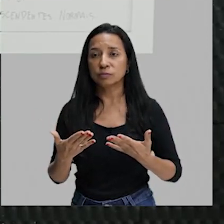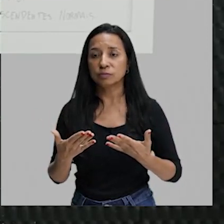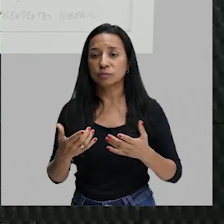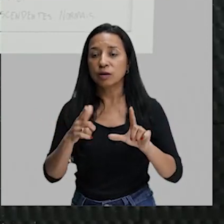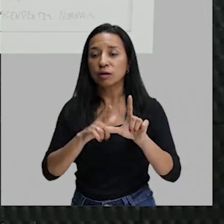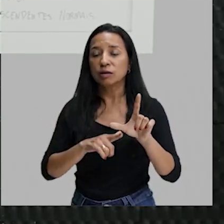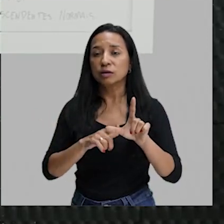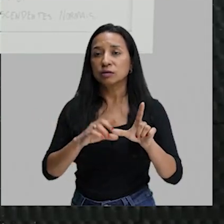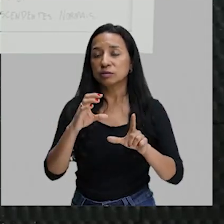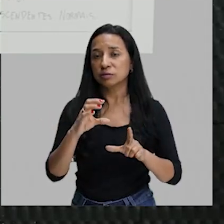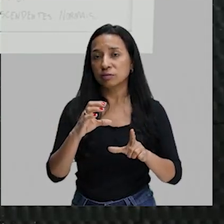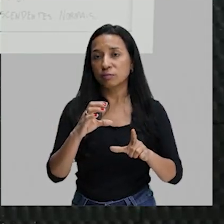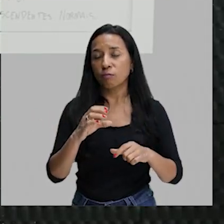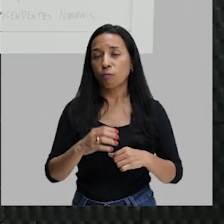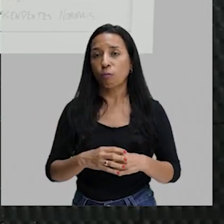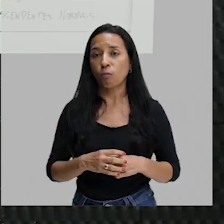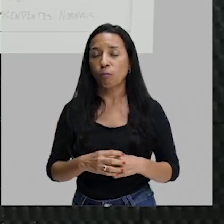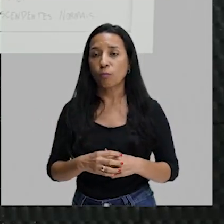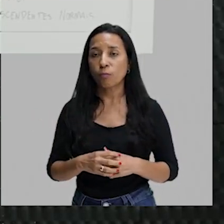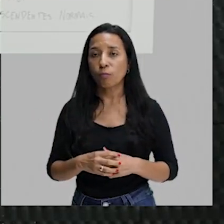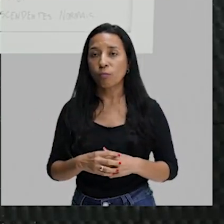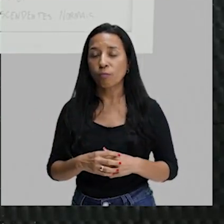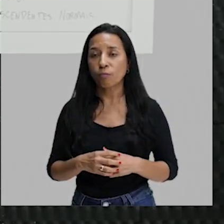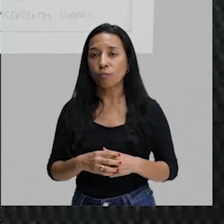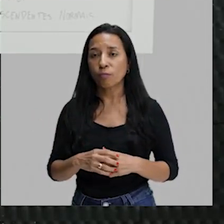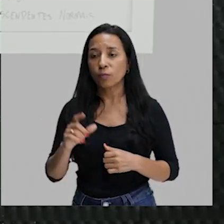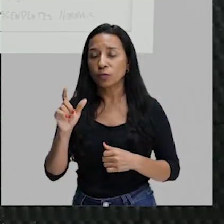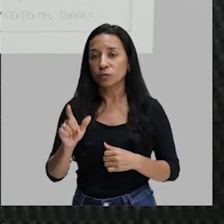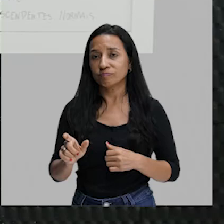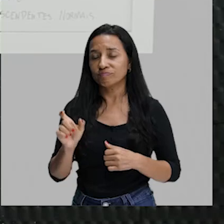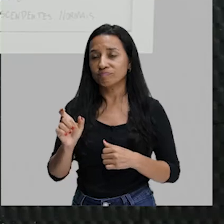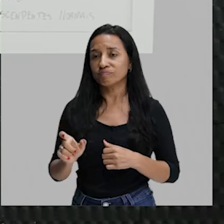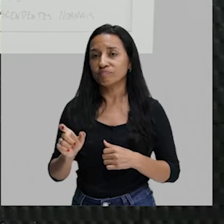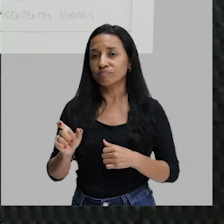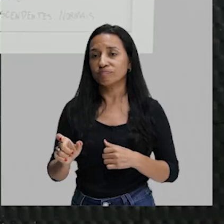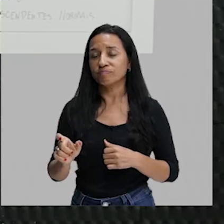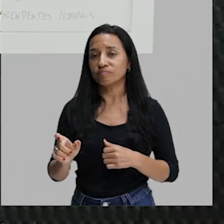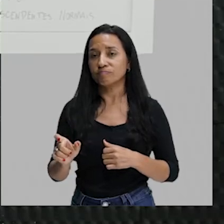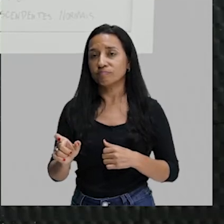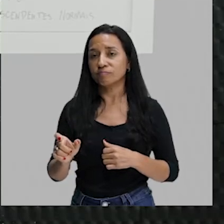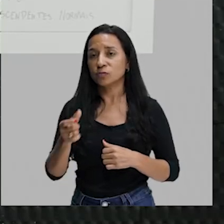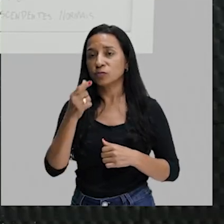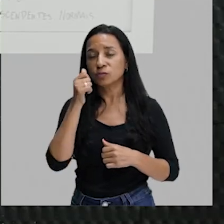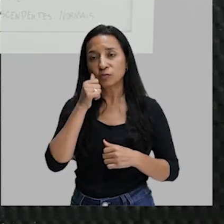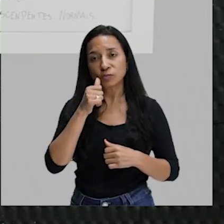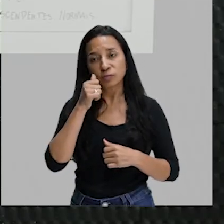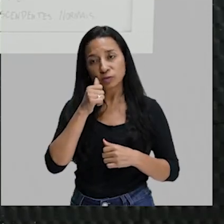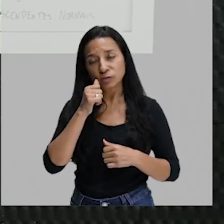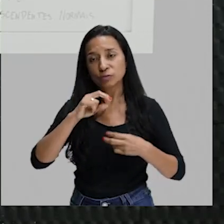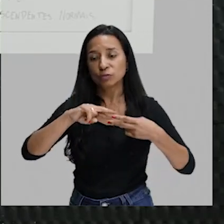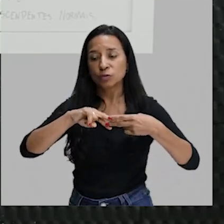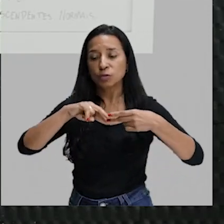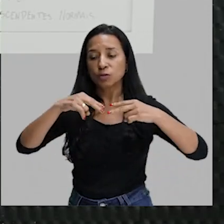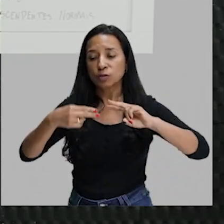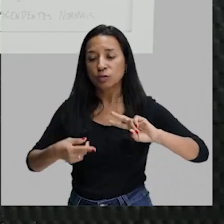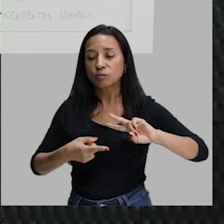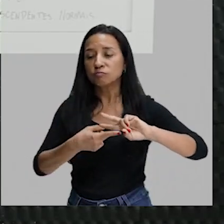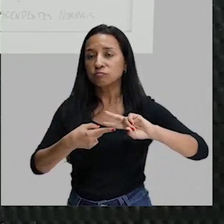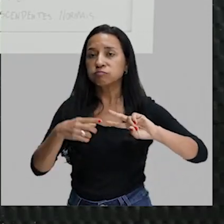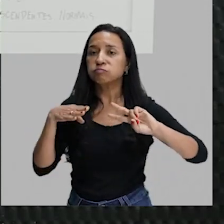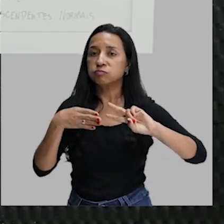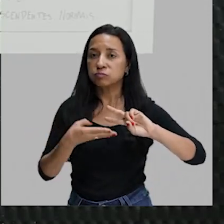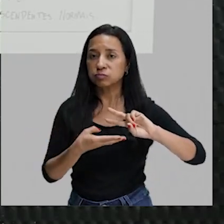C. Olha aqui a letra C. Os indivíduos do sexo feminino são recessivos? Vamos